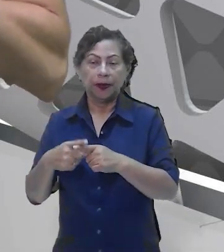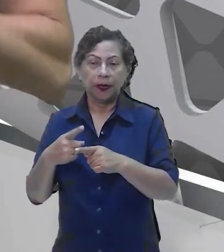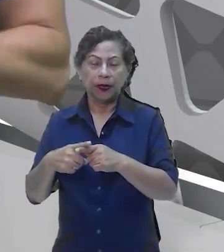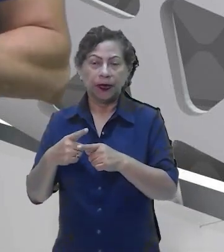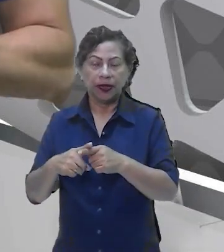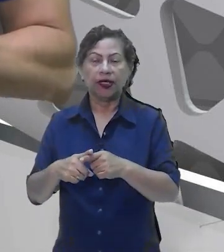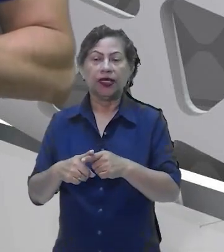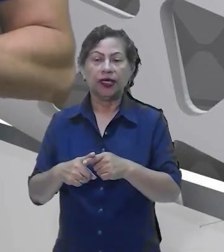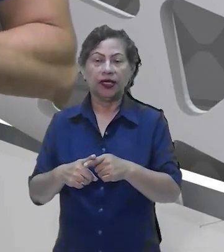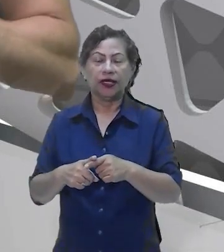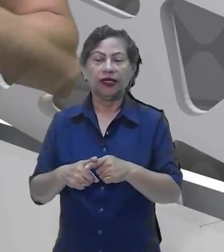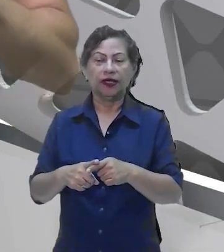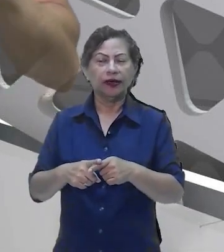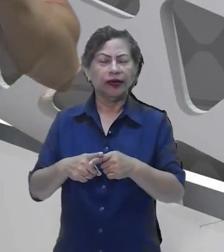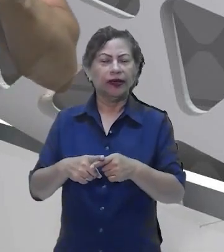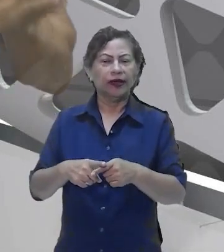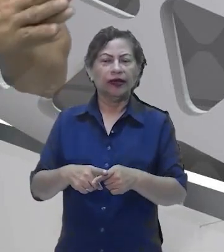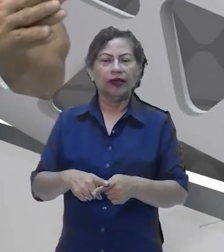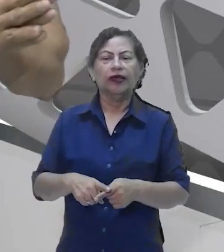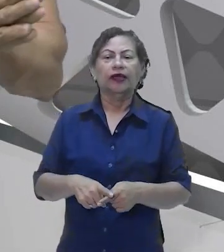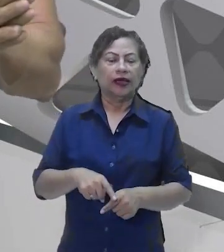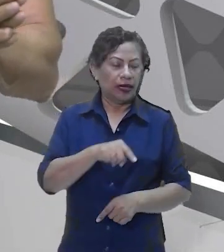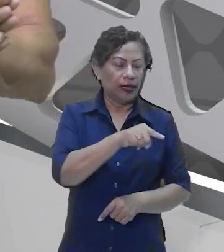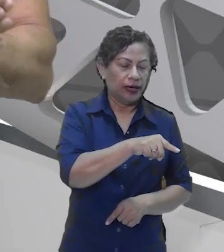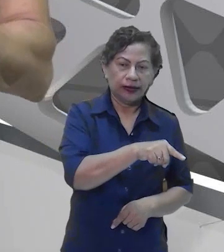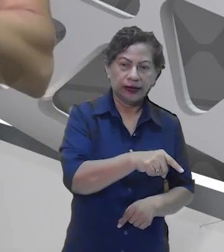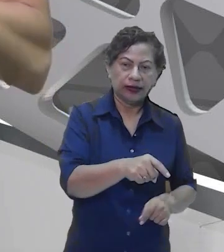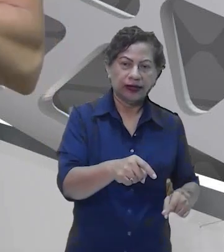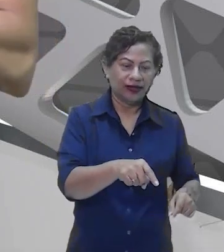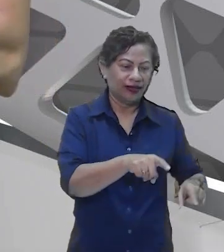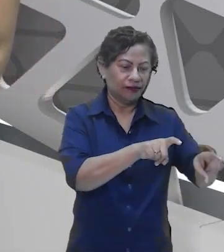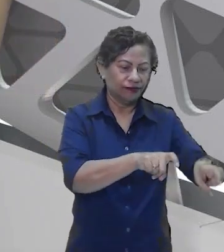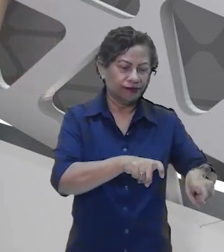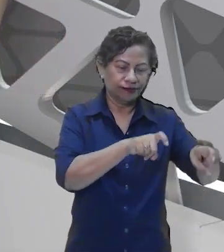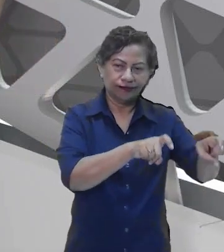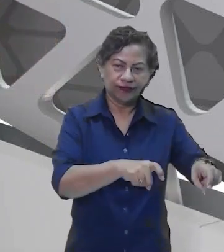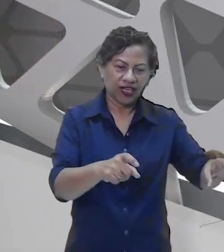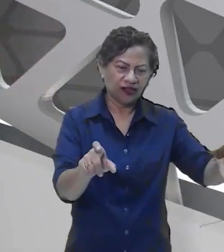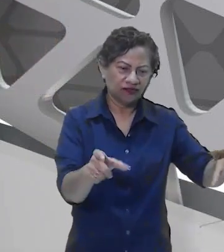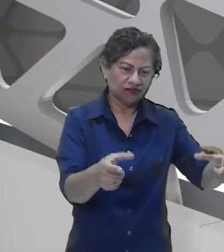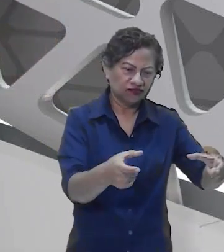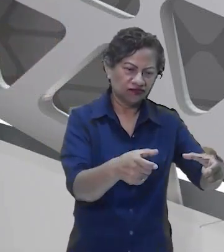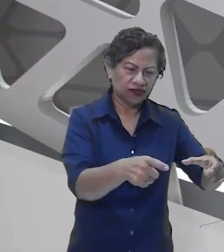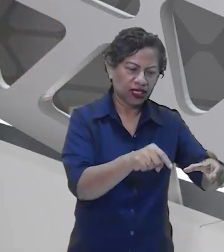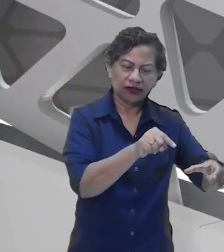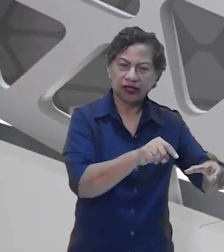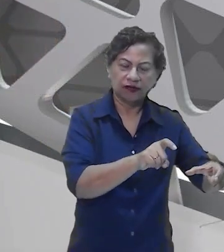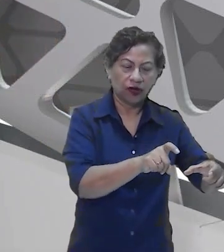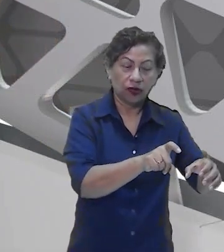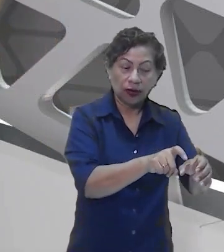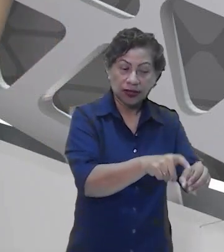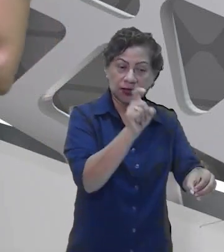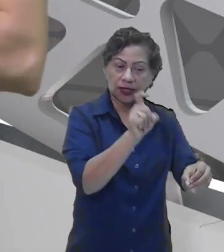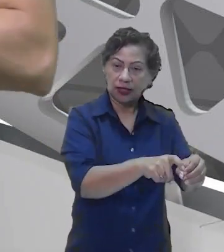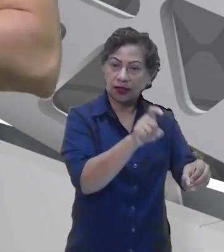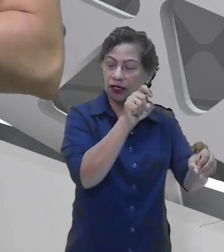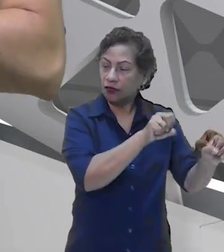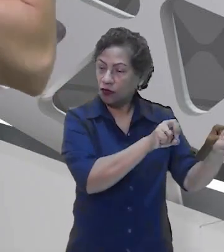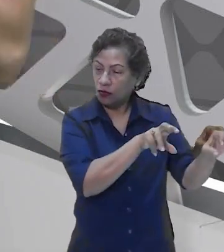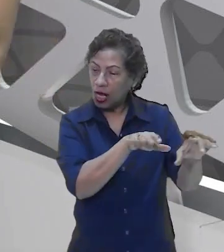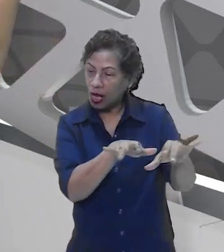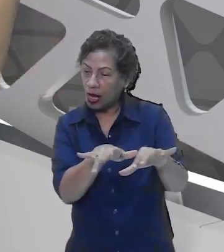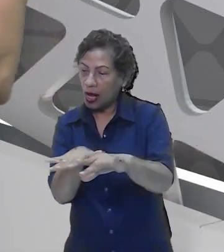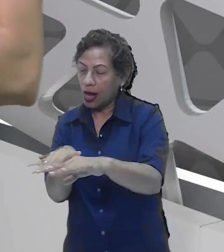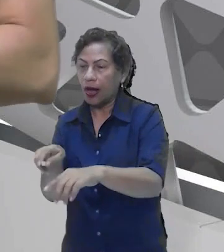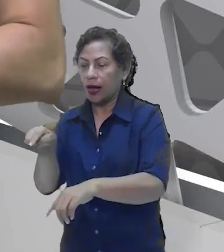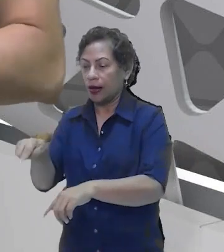O êxodo rural, como eu falei para vocês, é a saída do homem do campo em direção à cidade, certo? Então é ele